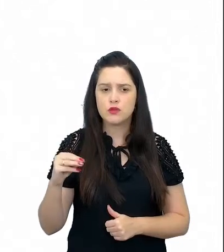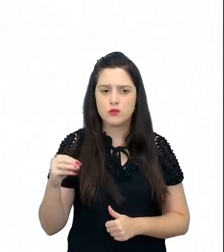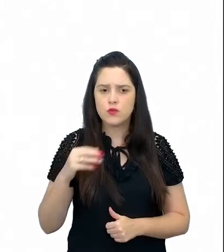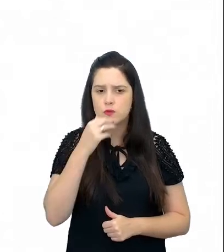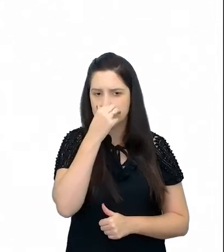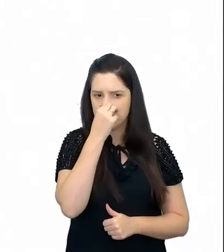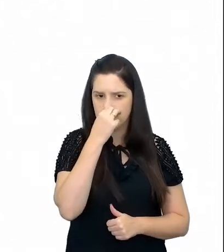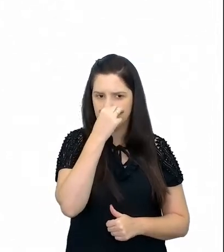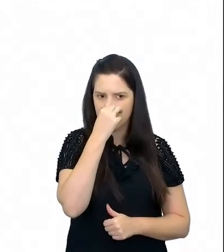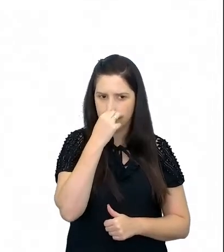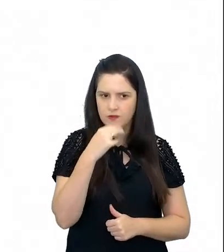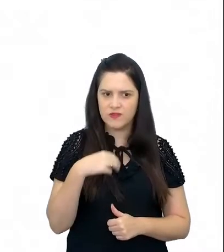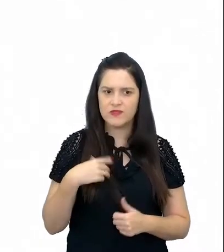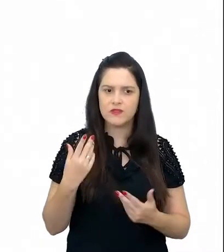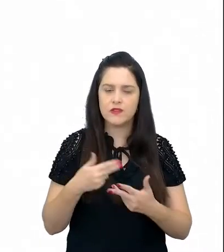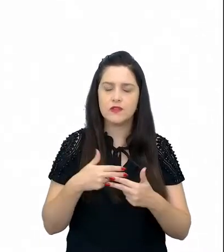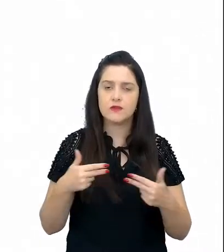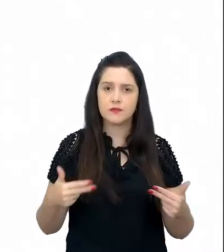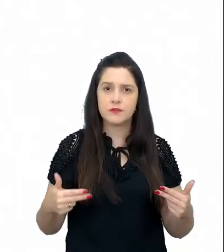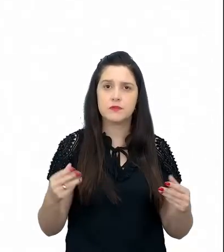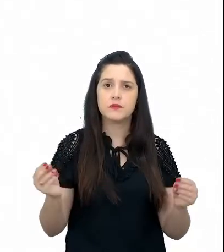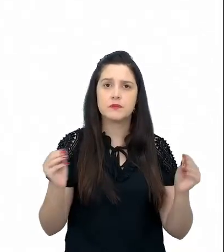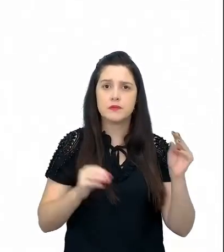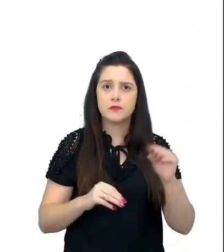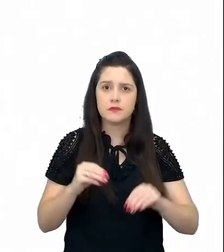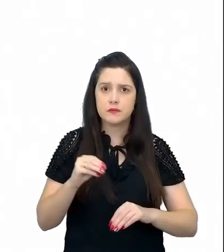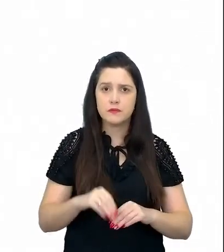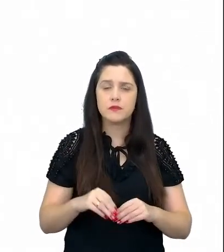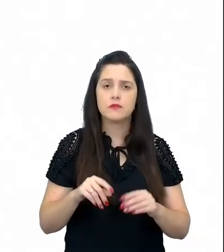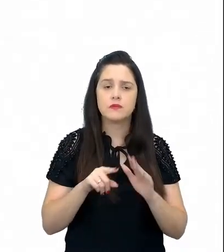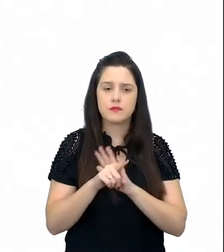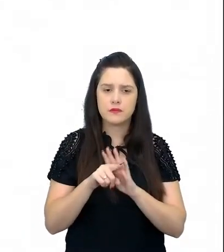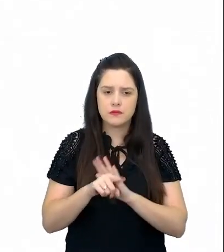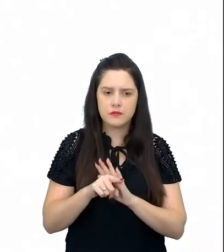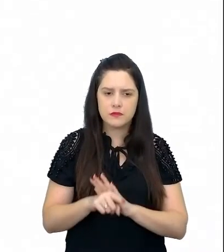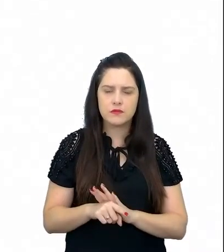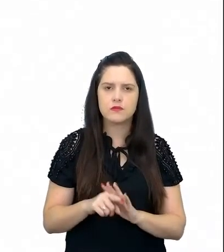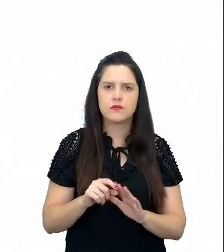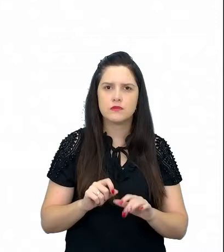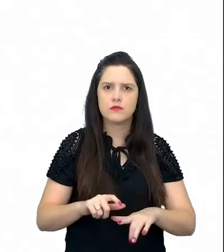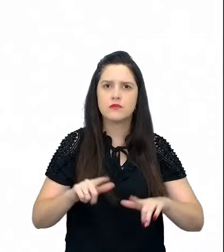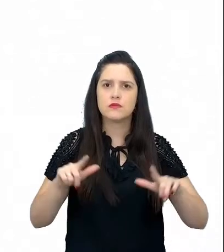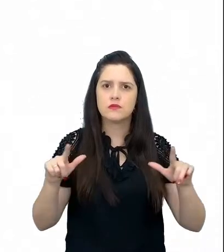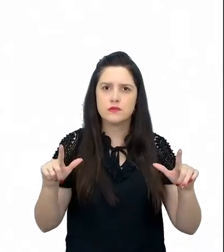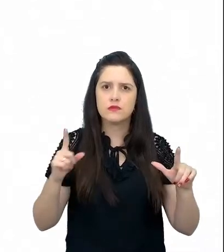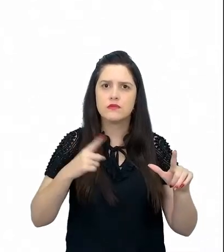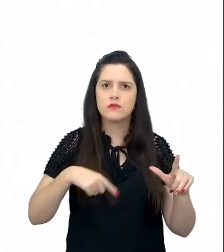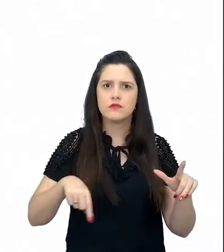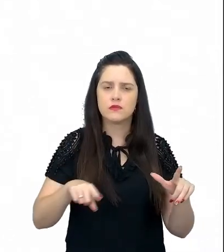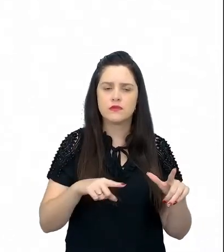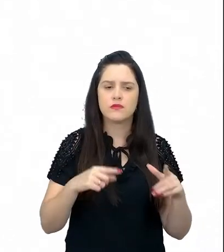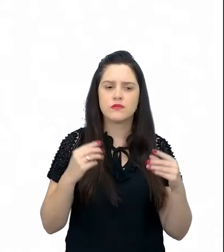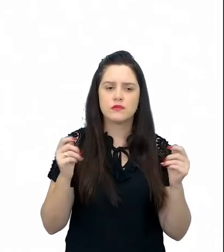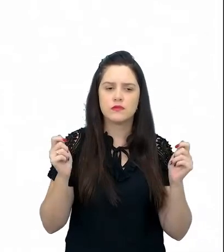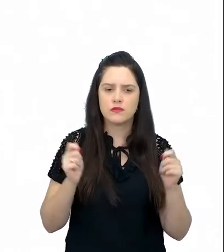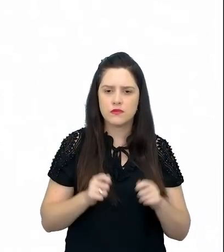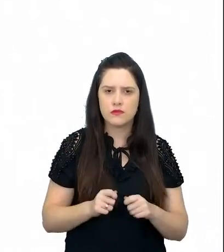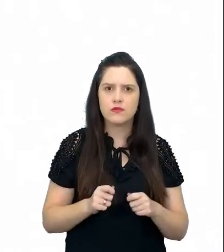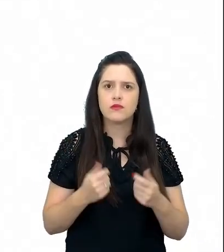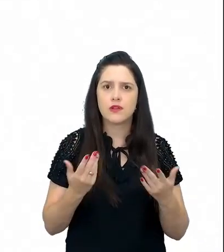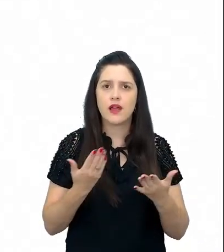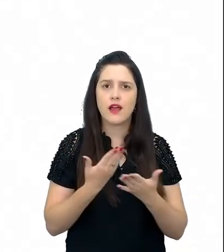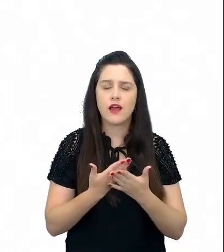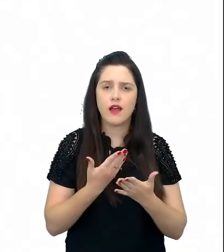tem o legal do exercício, a gente discutir é isso, o legal desse item, olha lá, uma torneira despeja 20 litros de água por minuto e leva 1 hora para